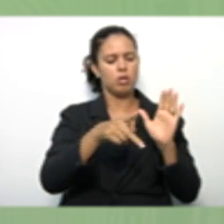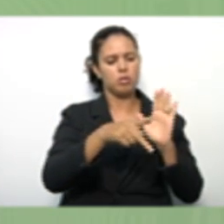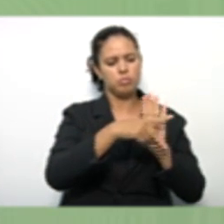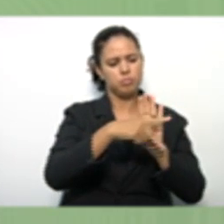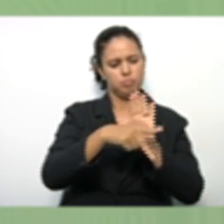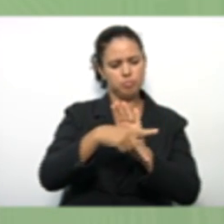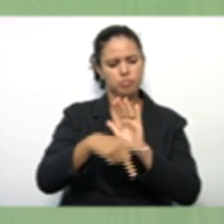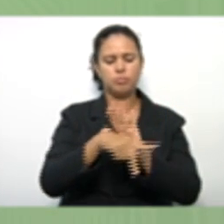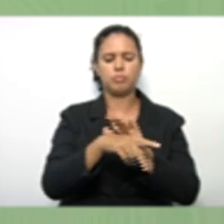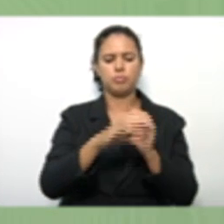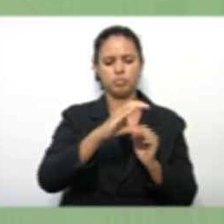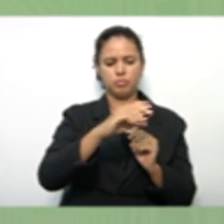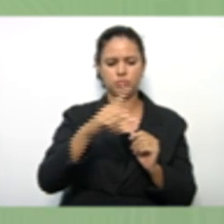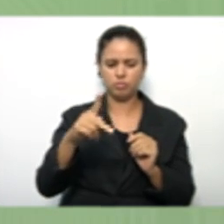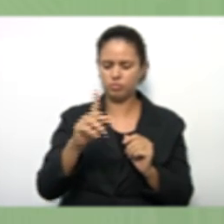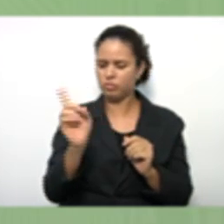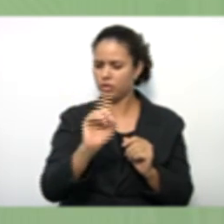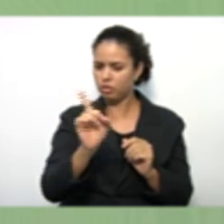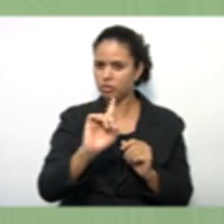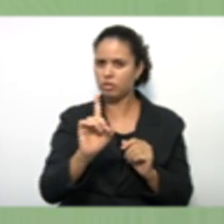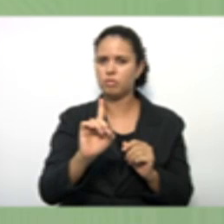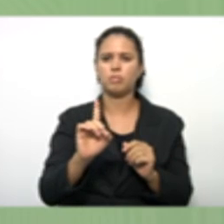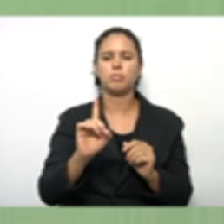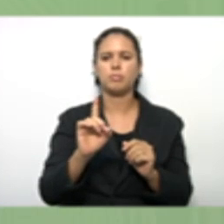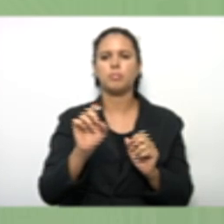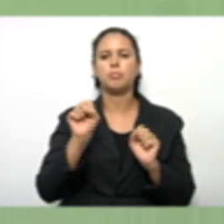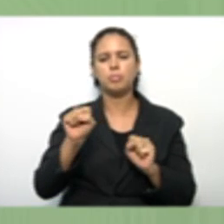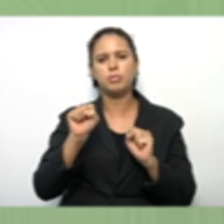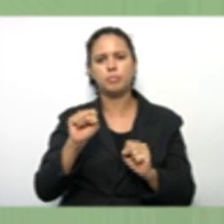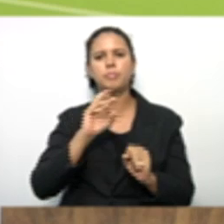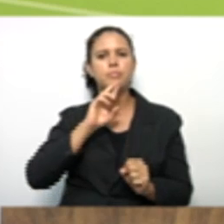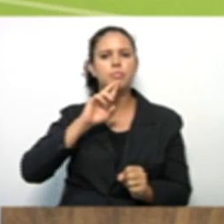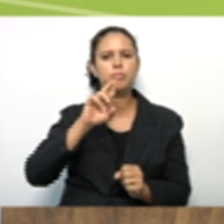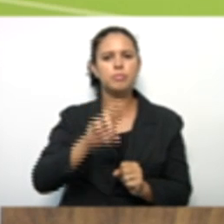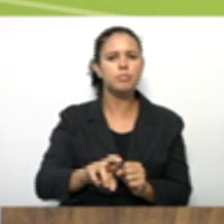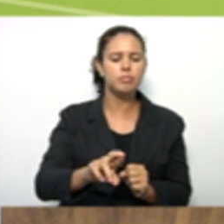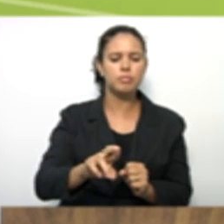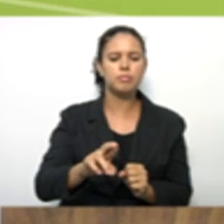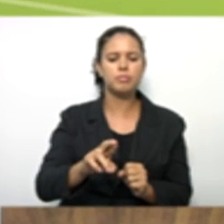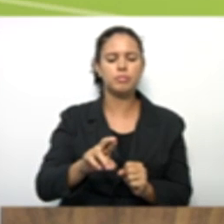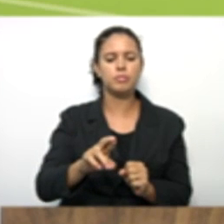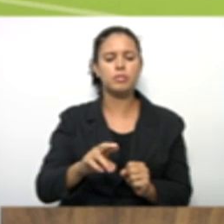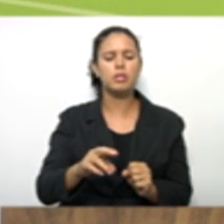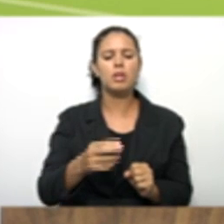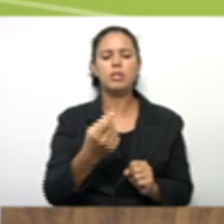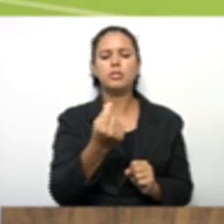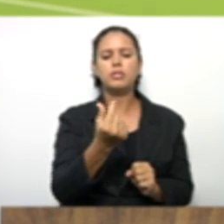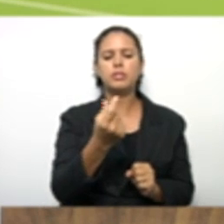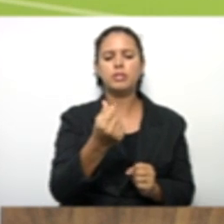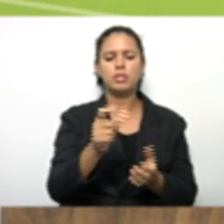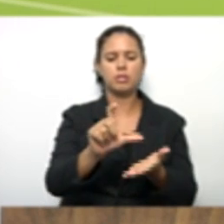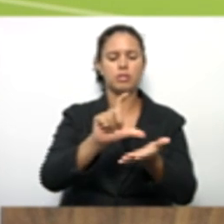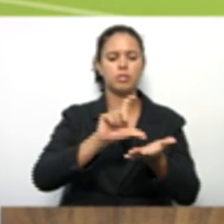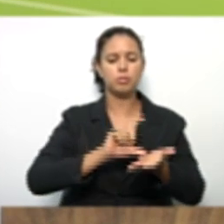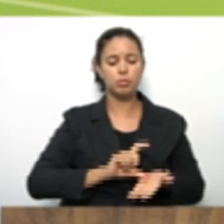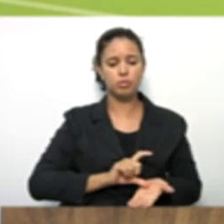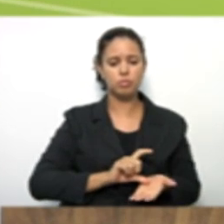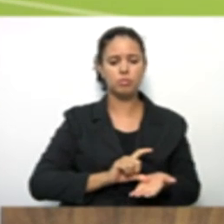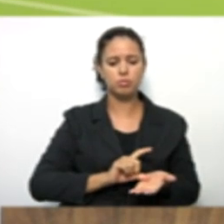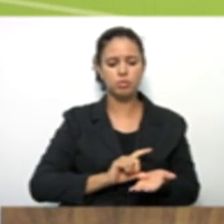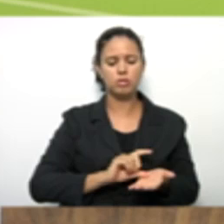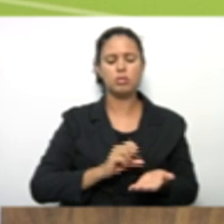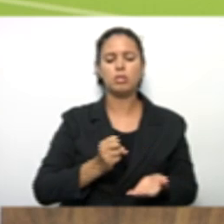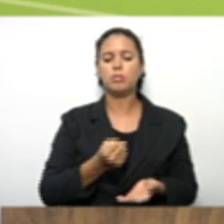também aos resultados. O que é o resultado? Qual foi a quantidade de dinheiro que entrou e qual foi a quantidade de dinheiro que